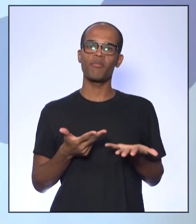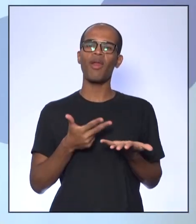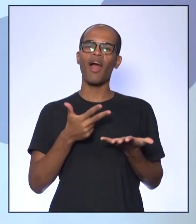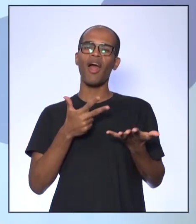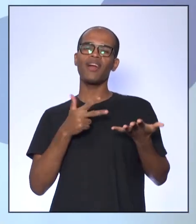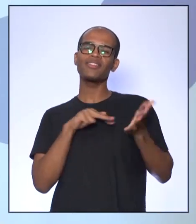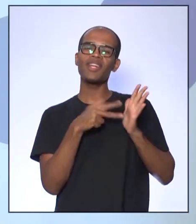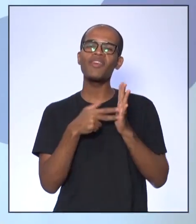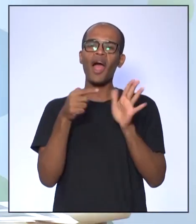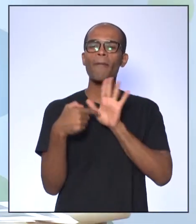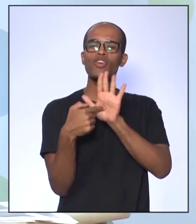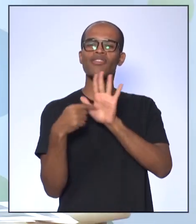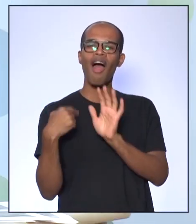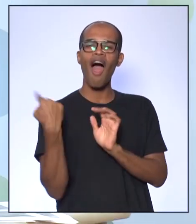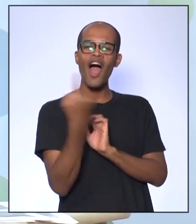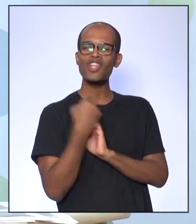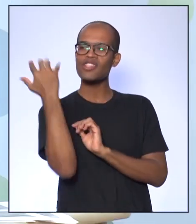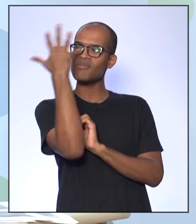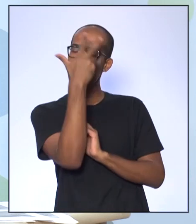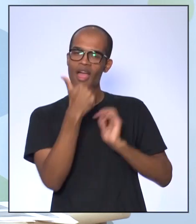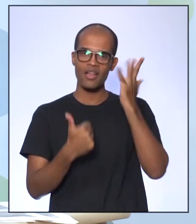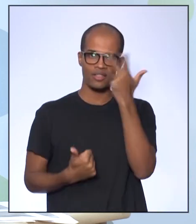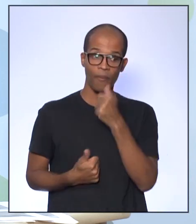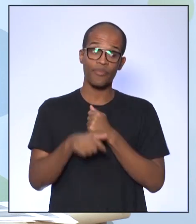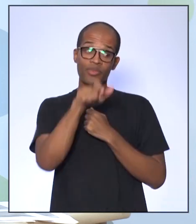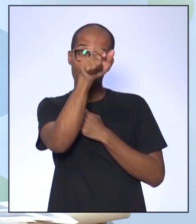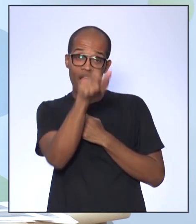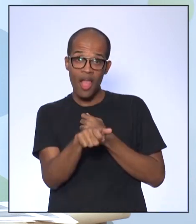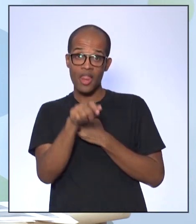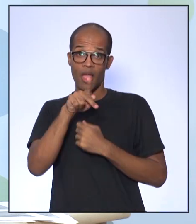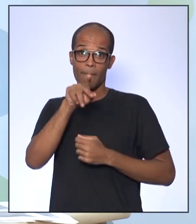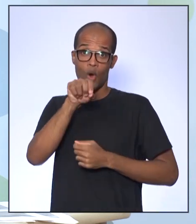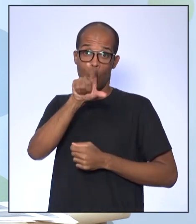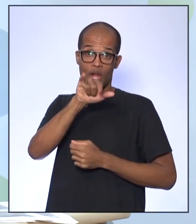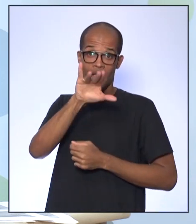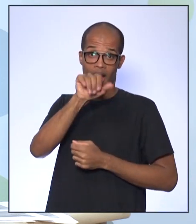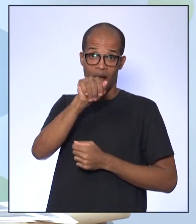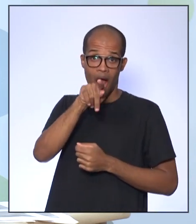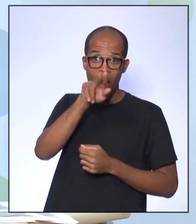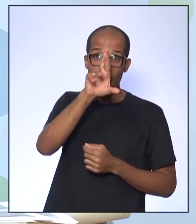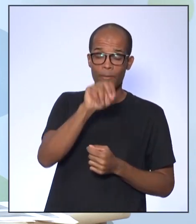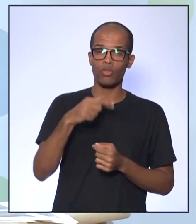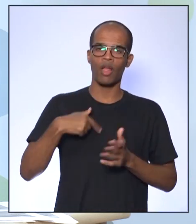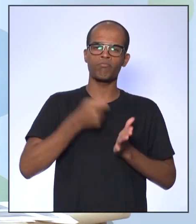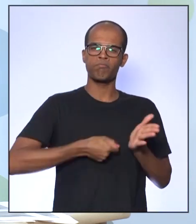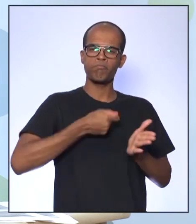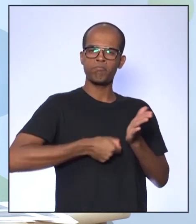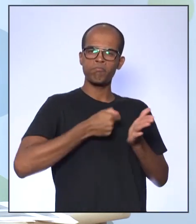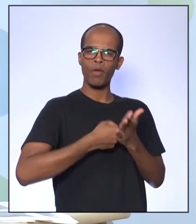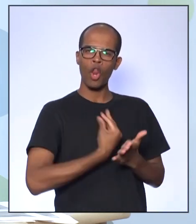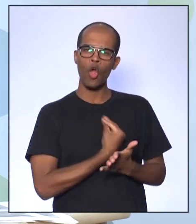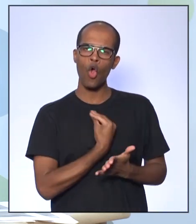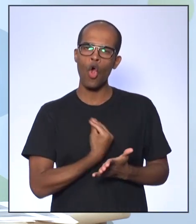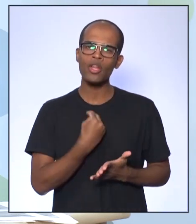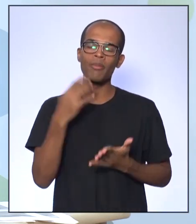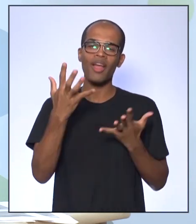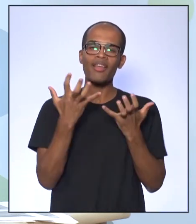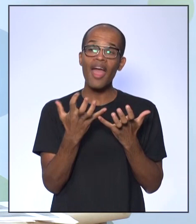belezas. Perfeito. Então, o que acontece? O Policarpo Quaresma, ele tem essa luta de vida, né? Trazer o